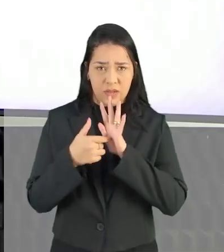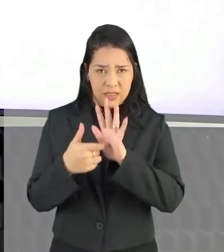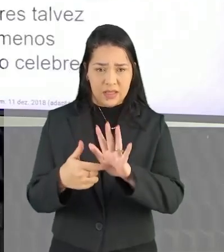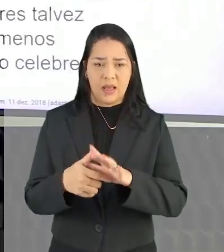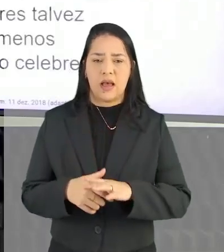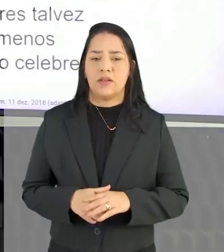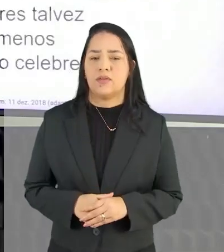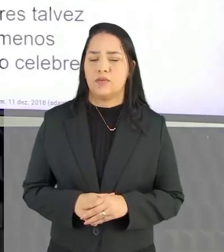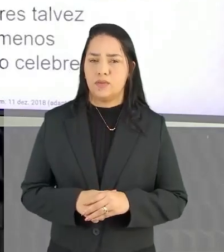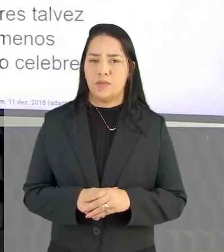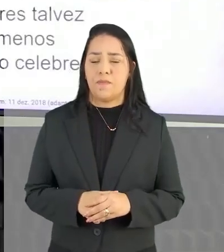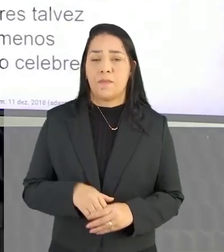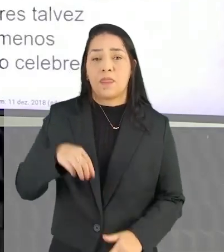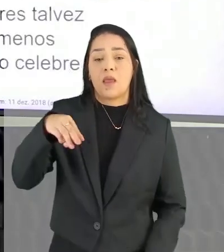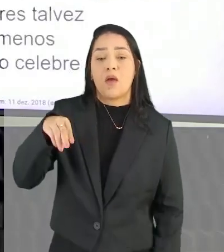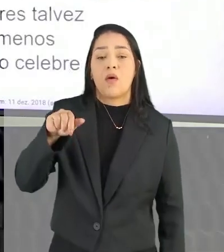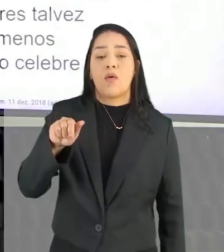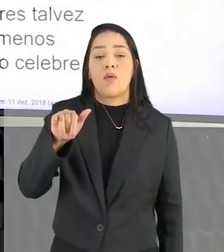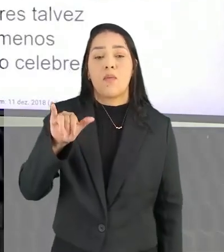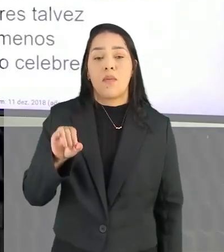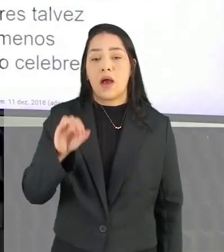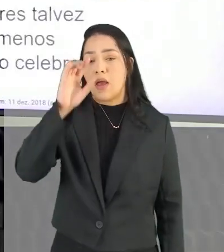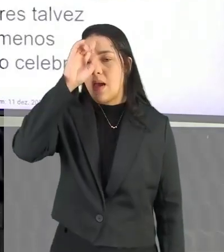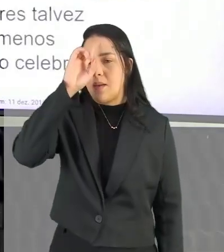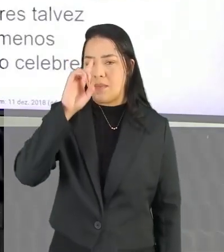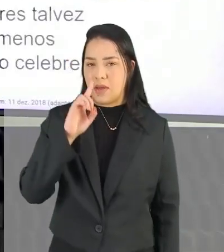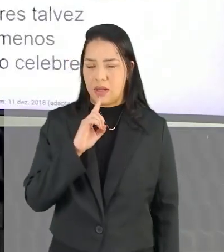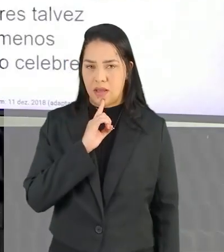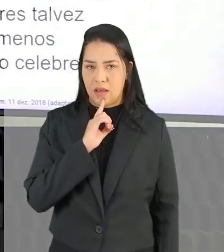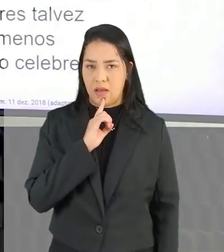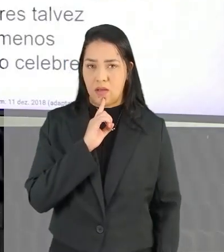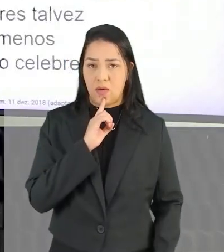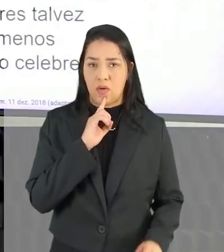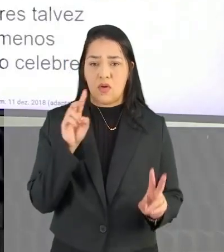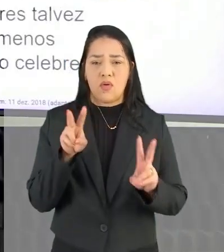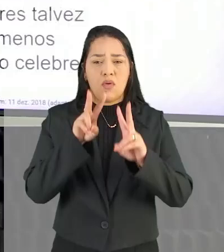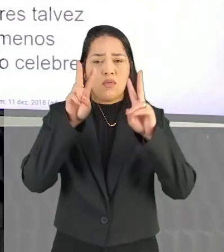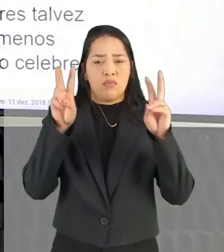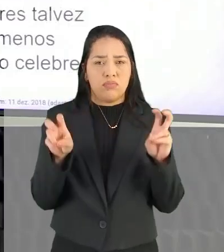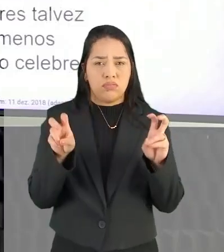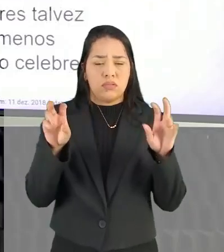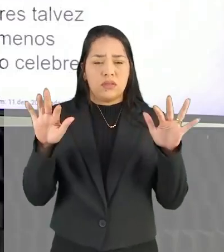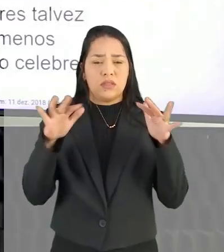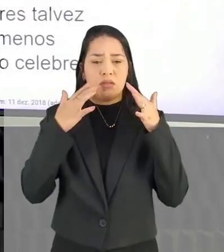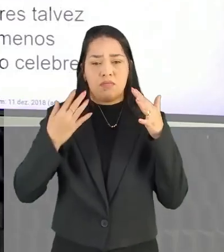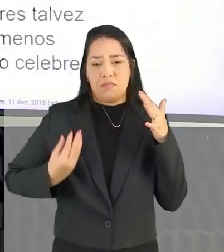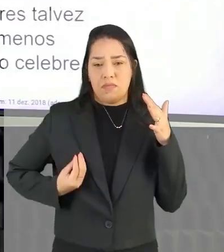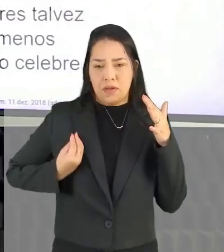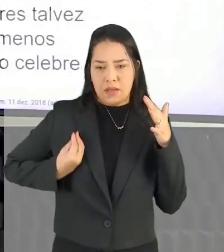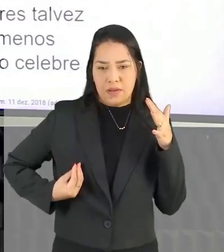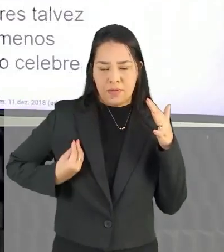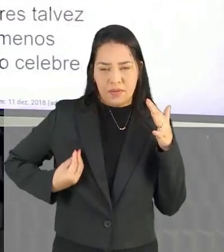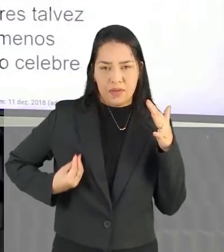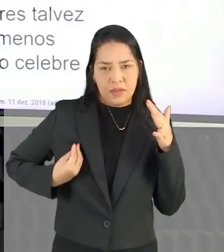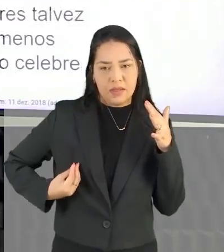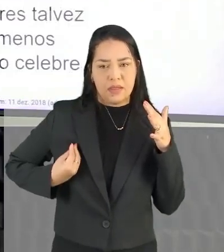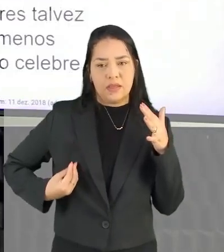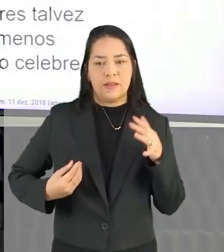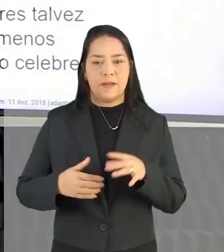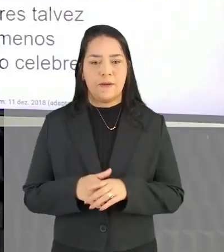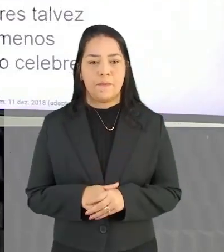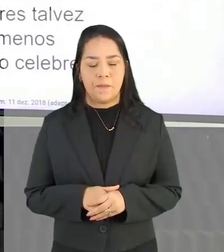apresentado. O Maio Amarelo, que preconiza a atenção pela vida, é uma das iniciativas